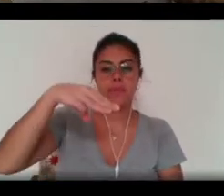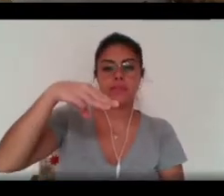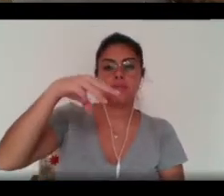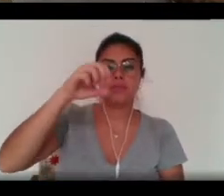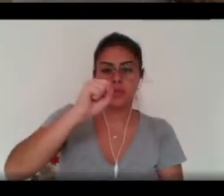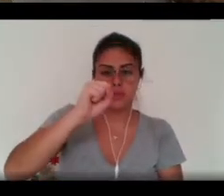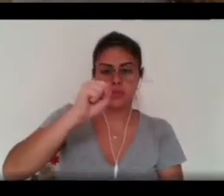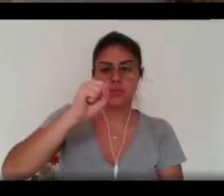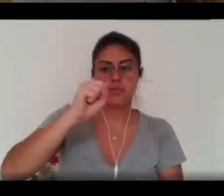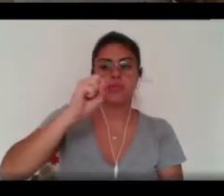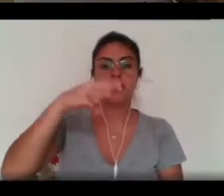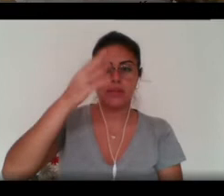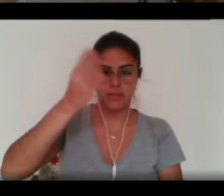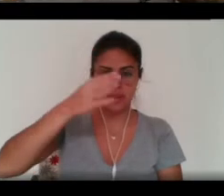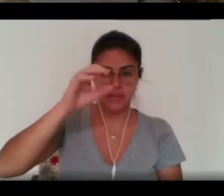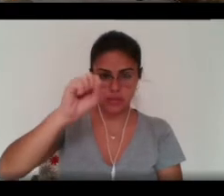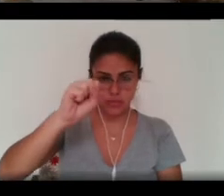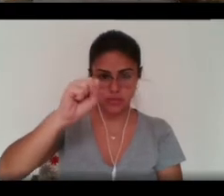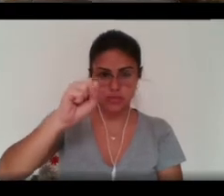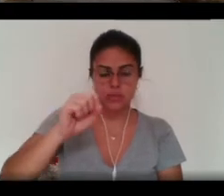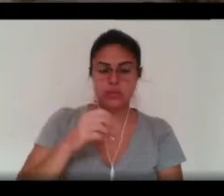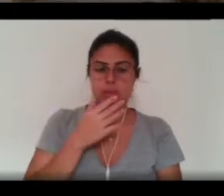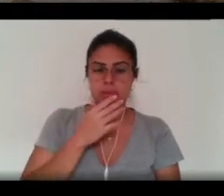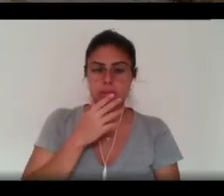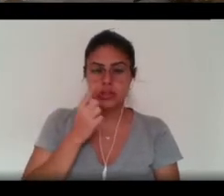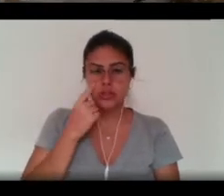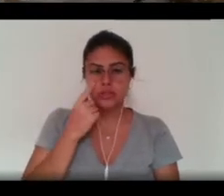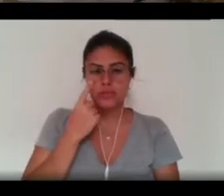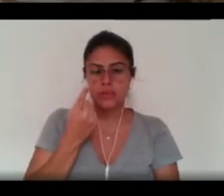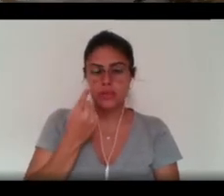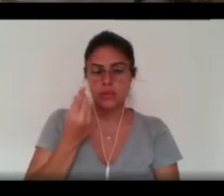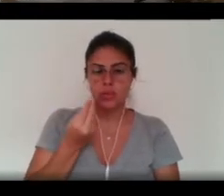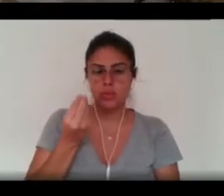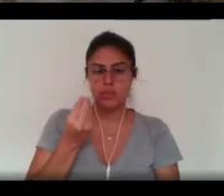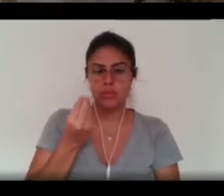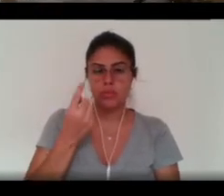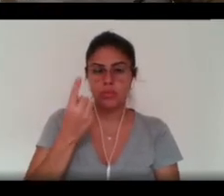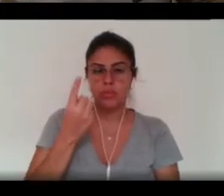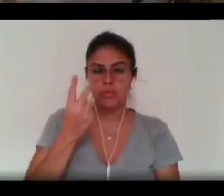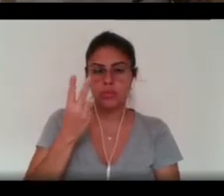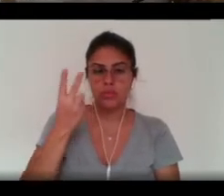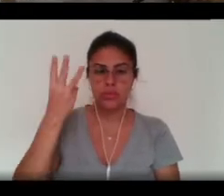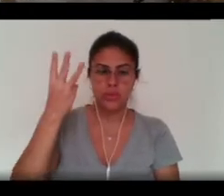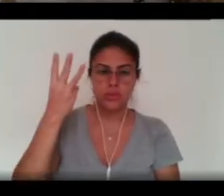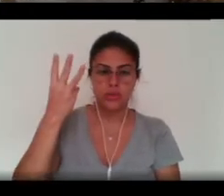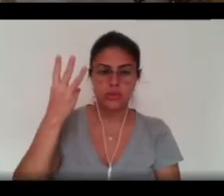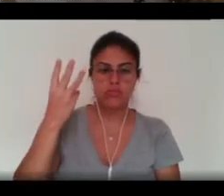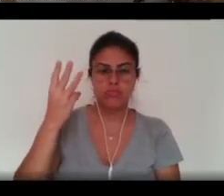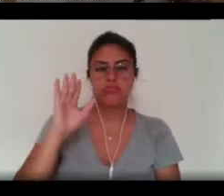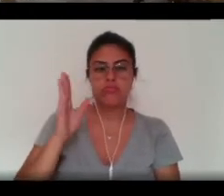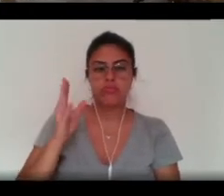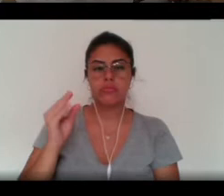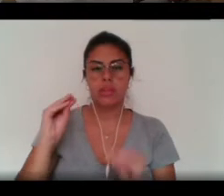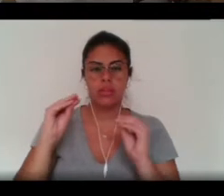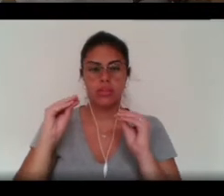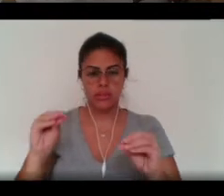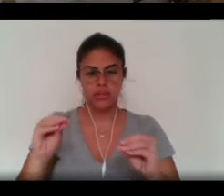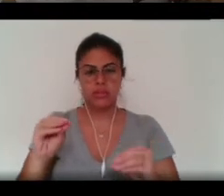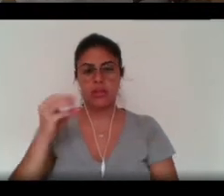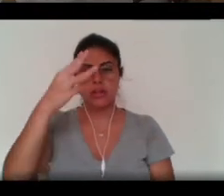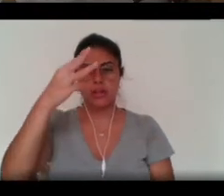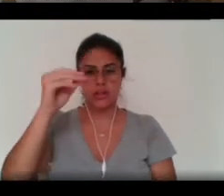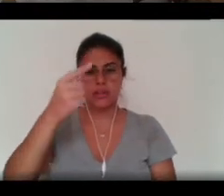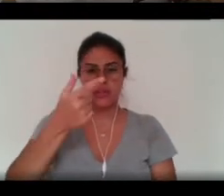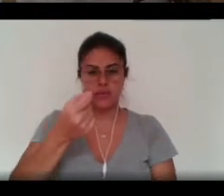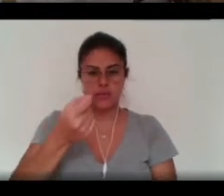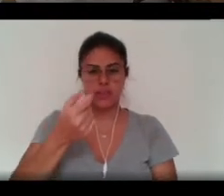a velocidade em metros por segundo. Vocês vão fazer isso aqui. Deixa eu ver. 1, 2, 3. Isso